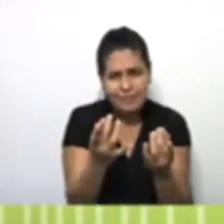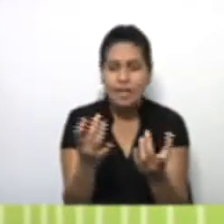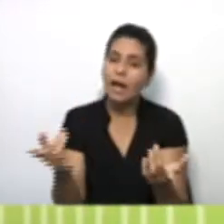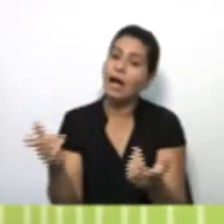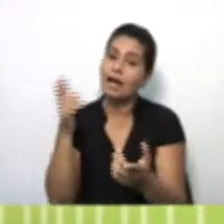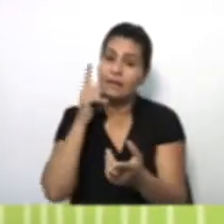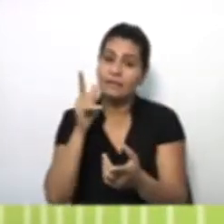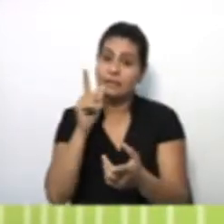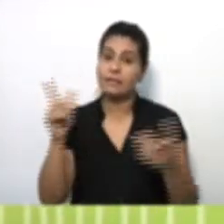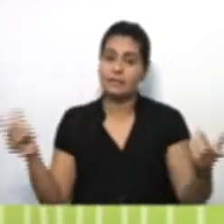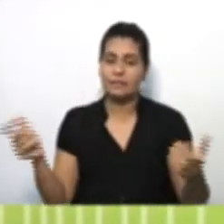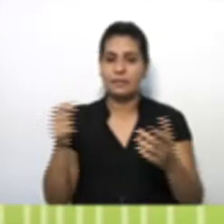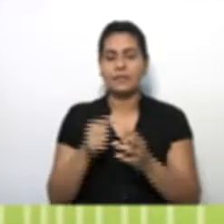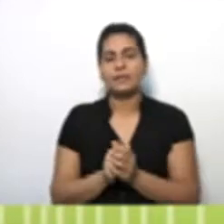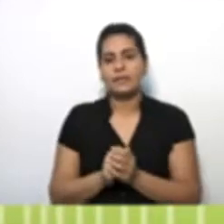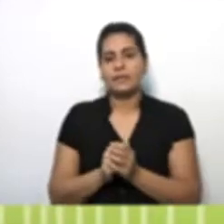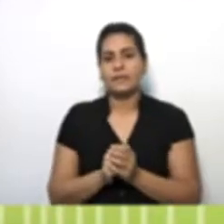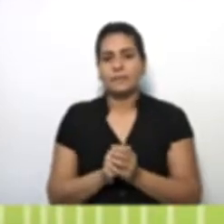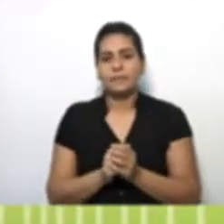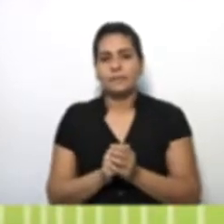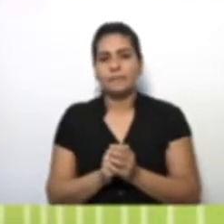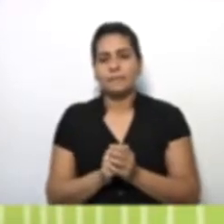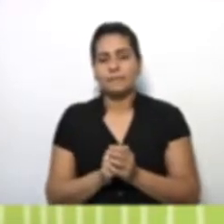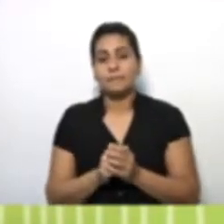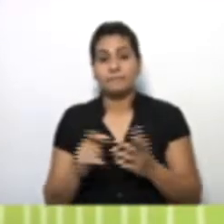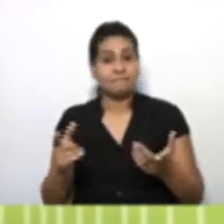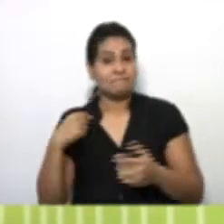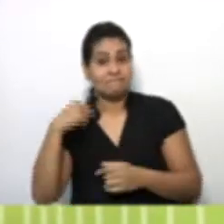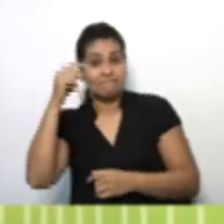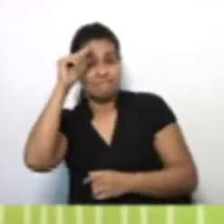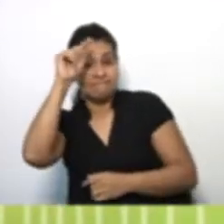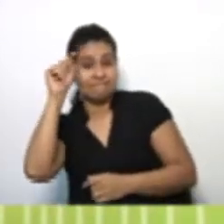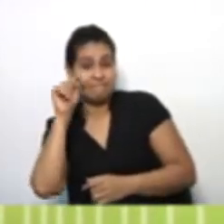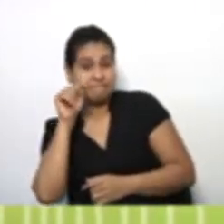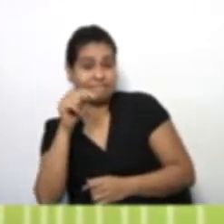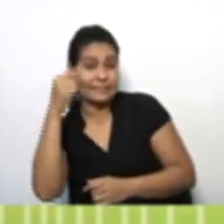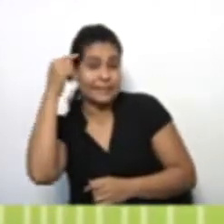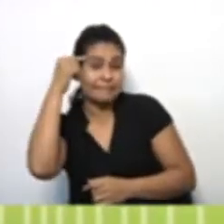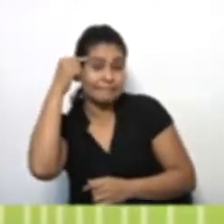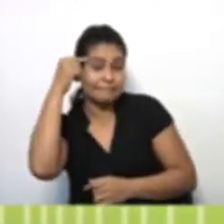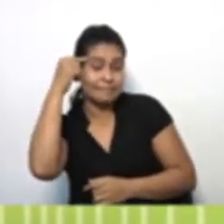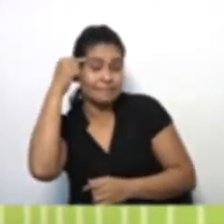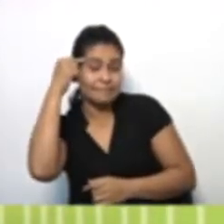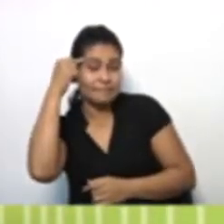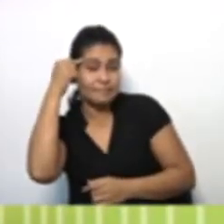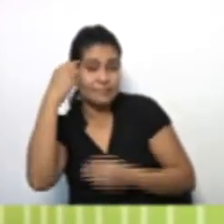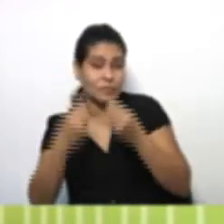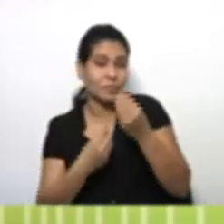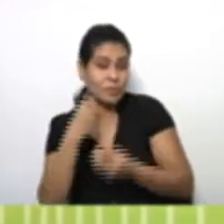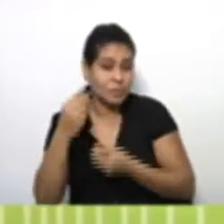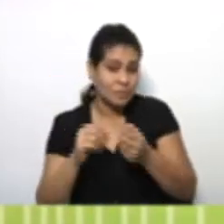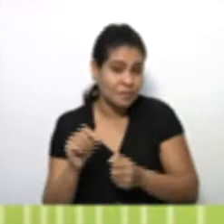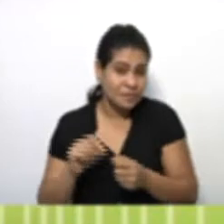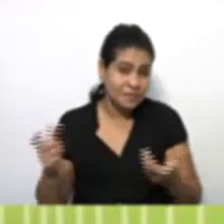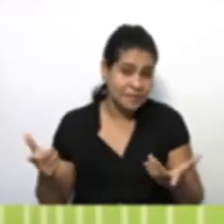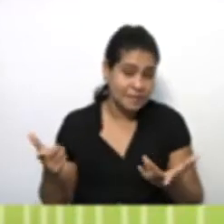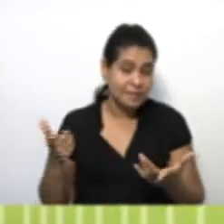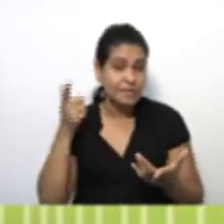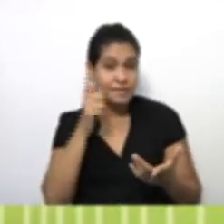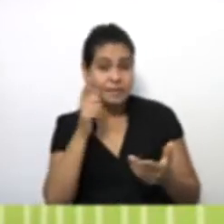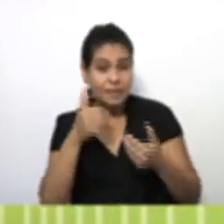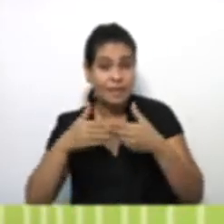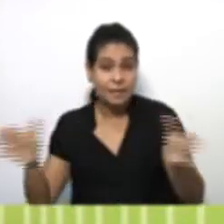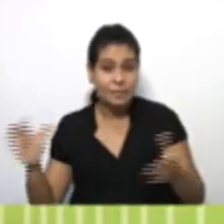trazer uma dúvida muito grande, né? Você vai ficar ali, meu Deus do céu, como é que eu vou conseguir abrir